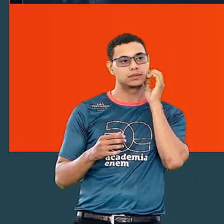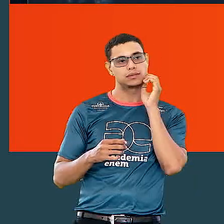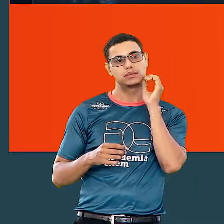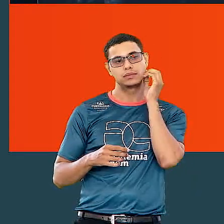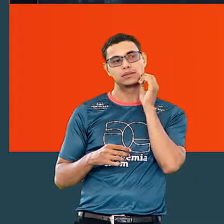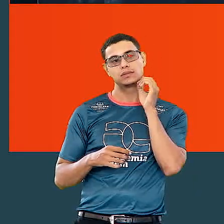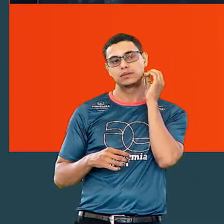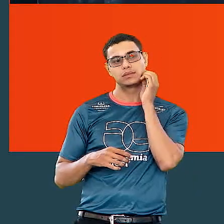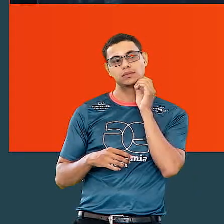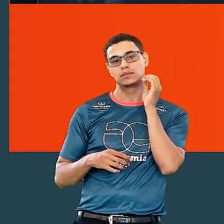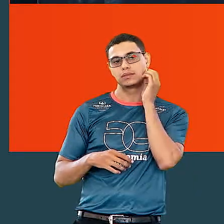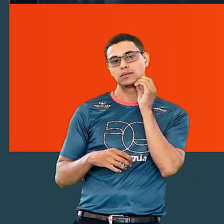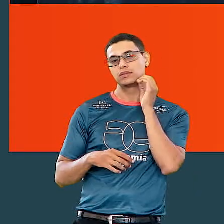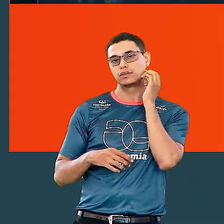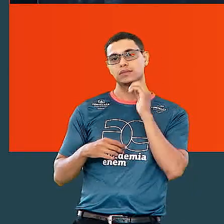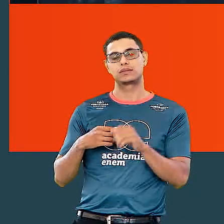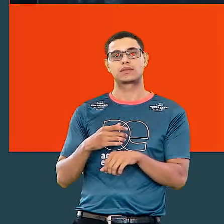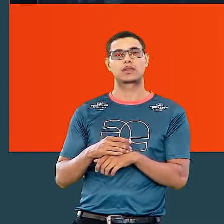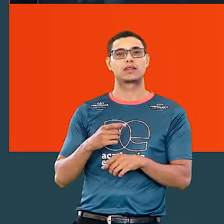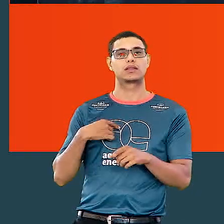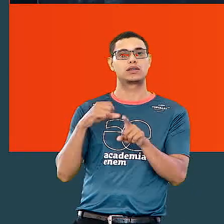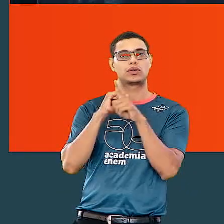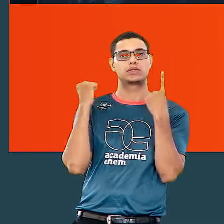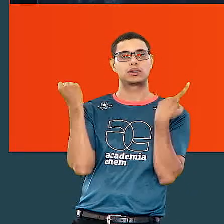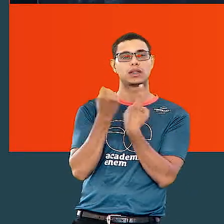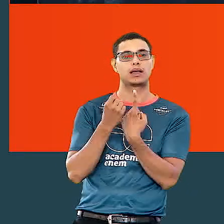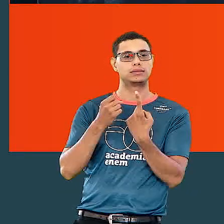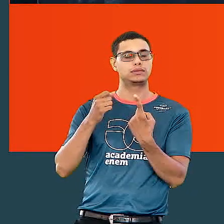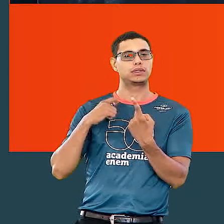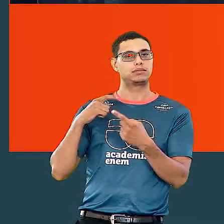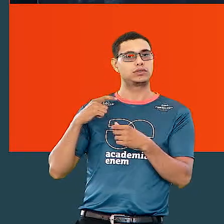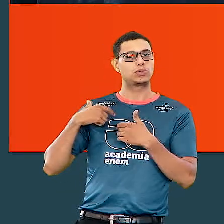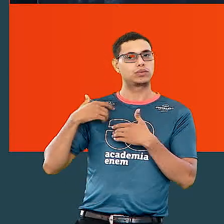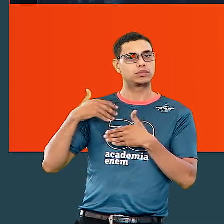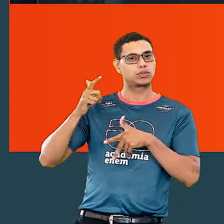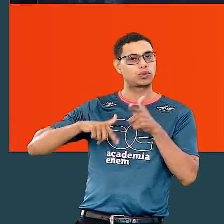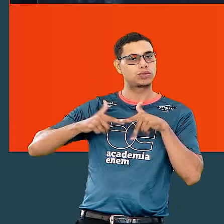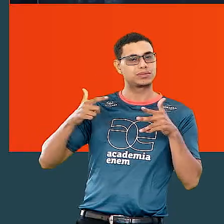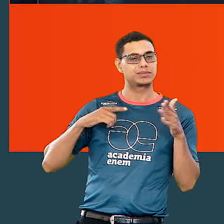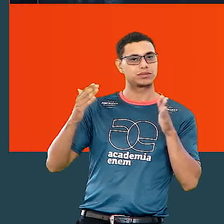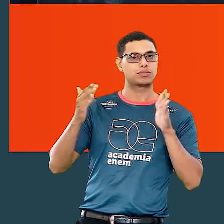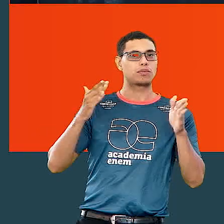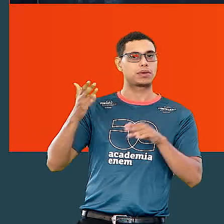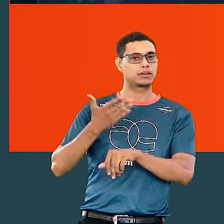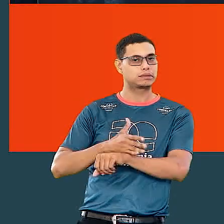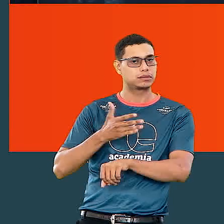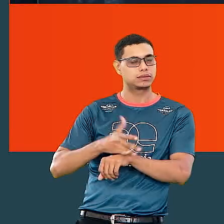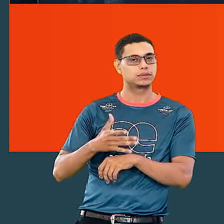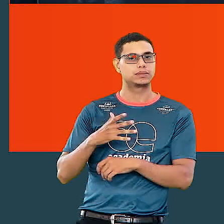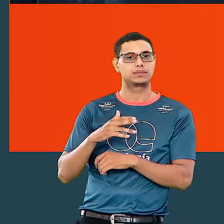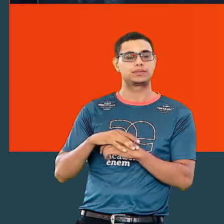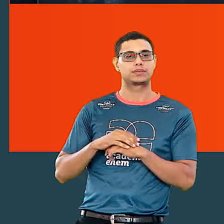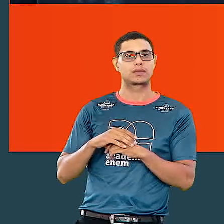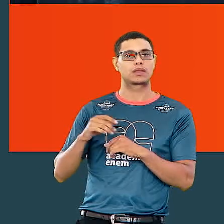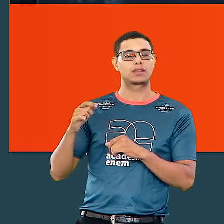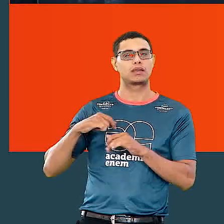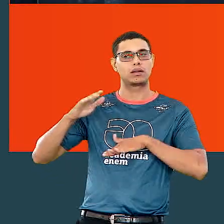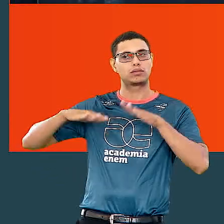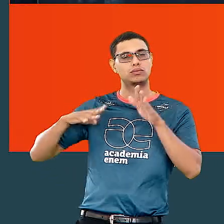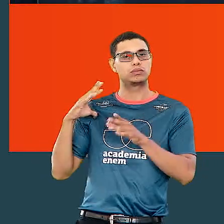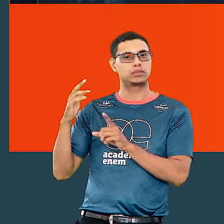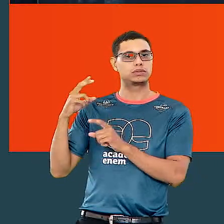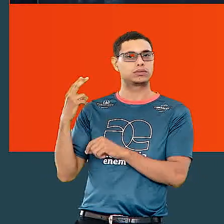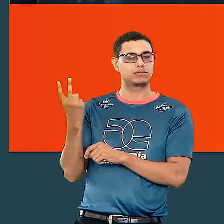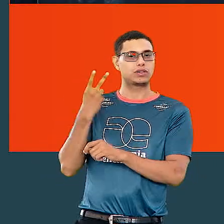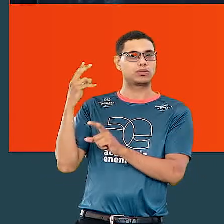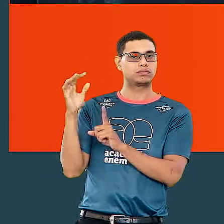texto mostra como as práticas sociais estão relacionadas aos valores predominantes em uma determinada época, em que os fatores influenciadores são as ações